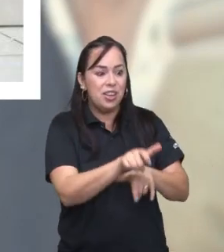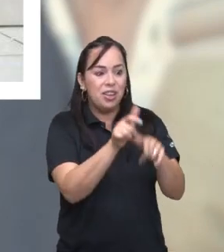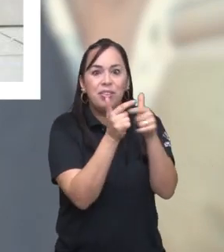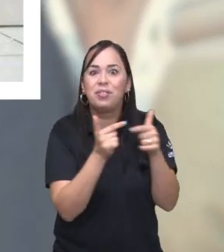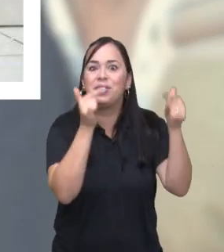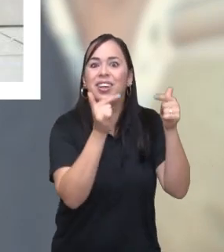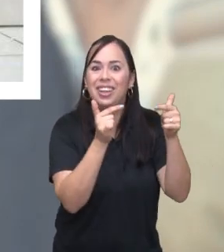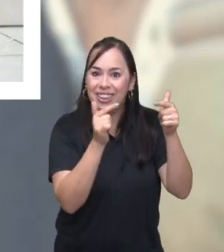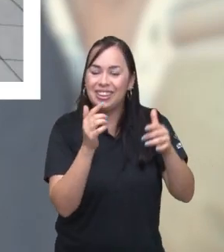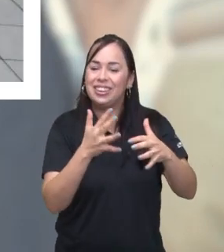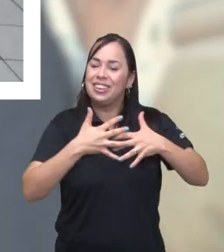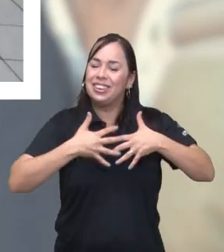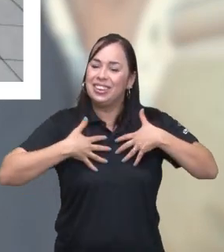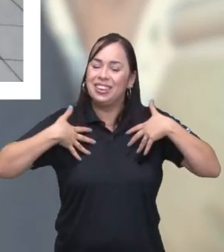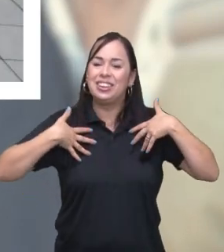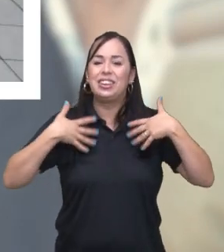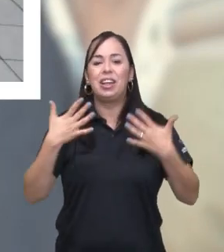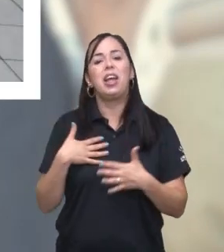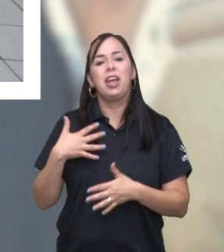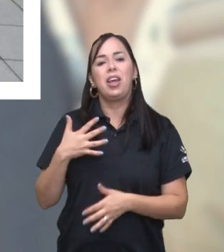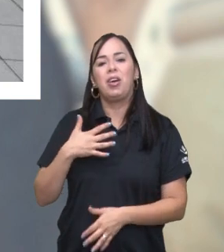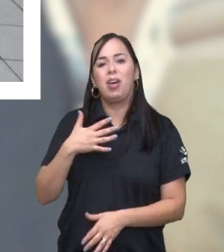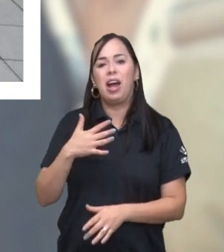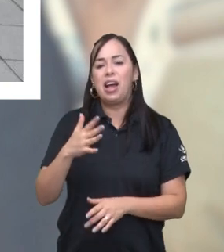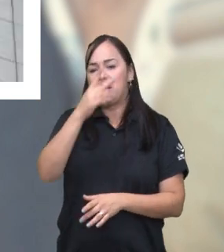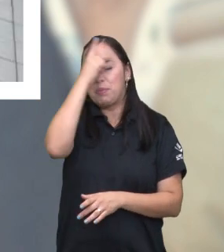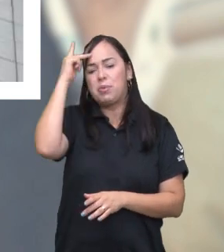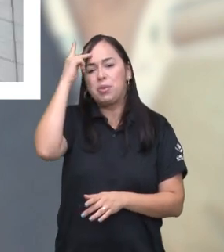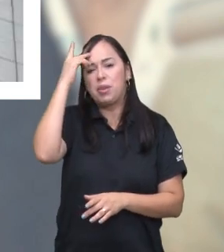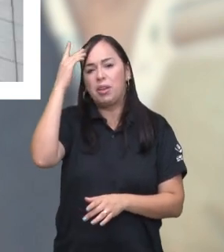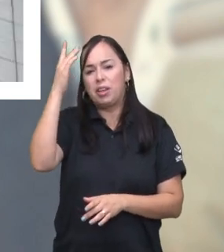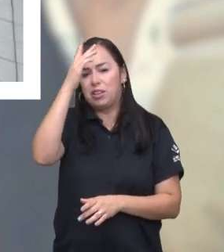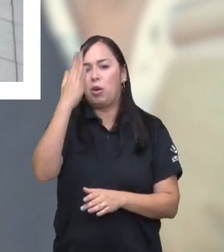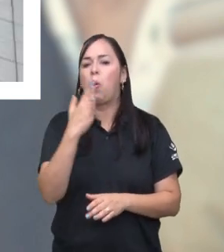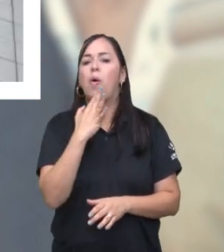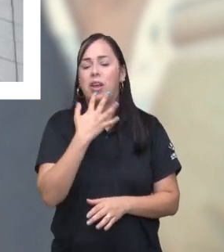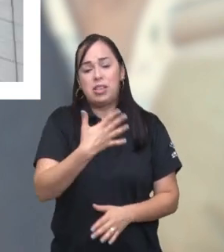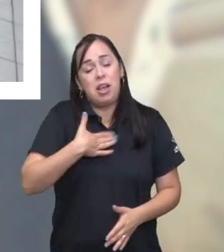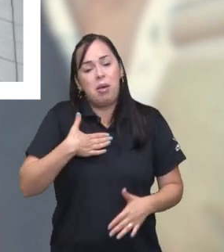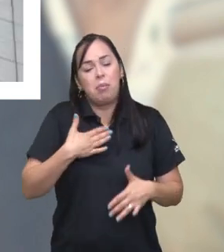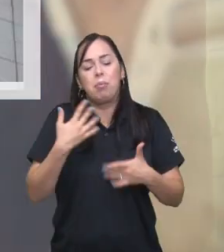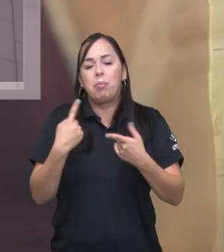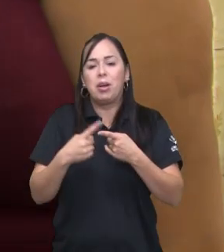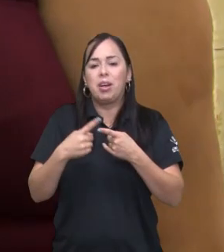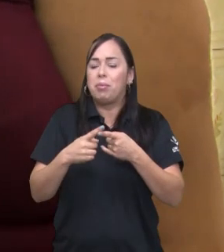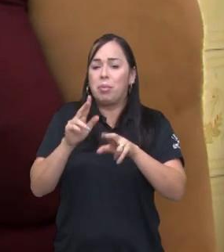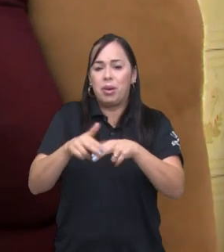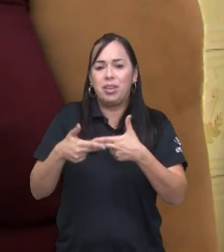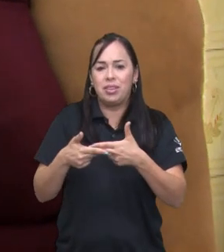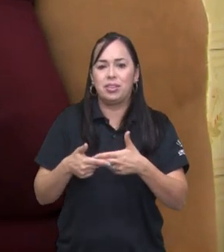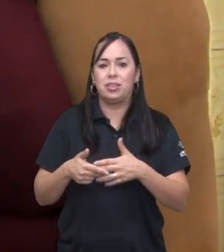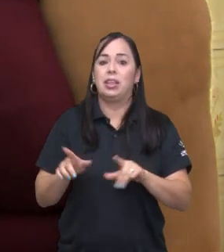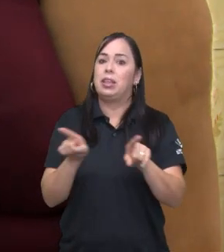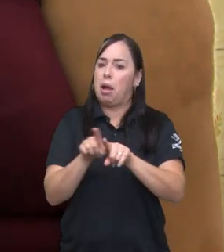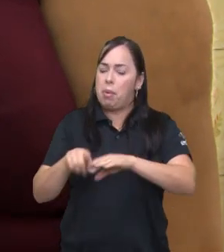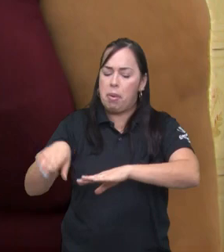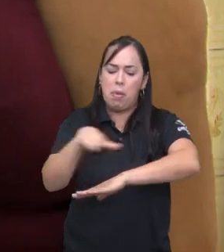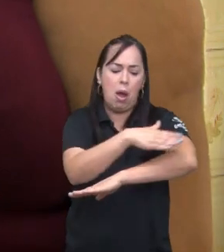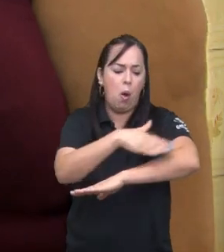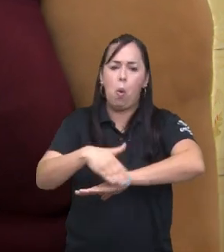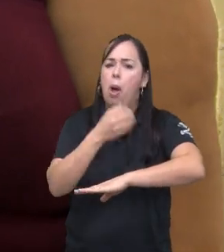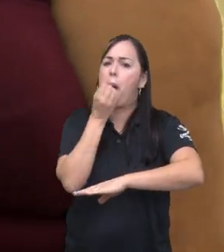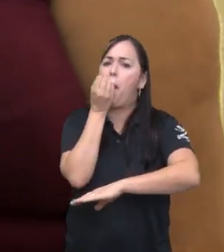de novo, sabe? Então eu fiquei muito conhecida no bairro por isso, né? E as nossas amizades, nossa rua também é uma benção, não